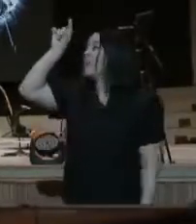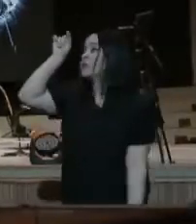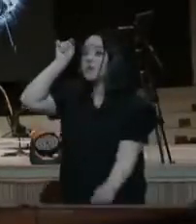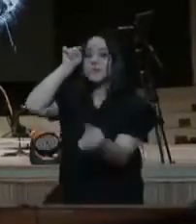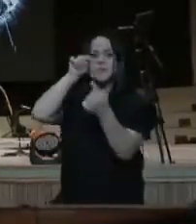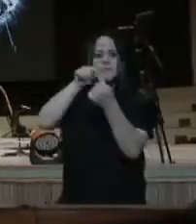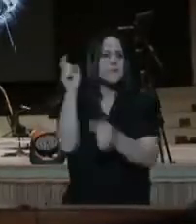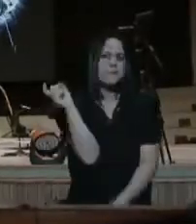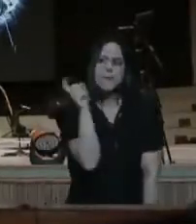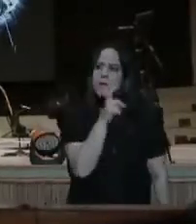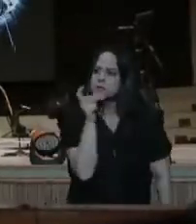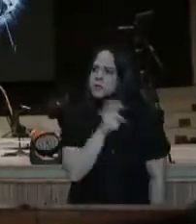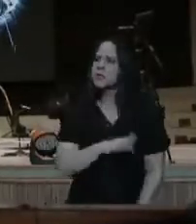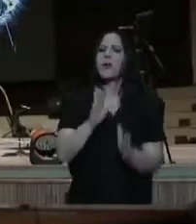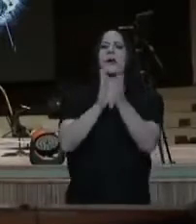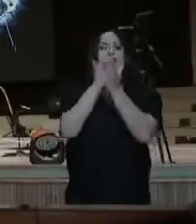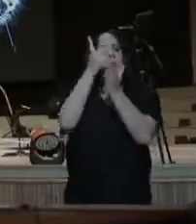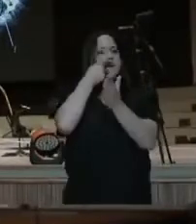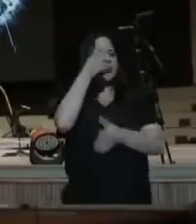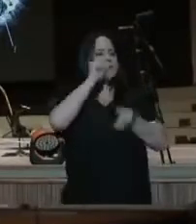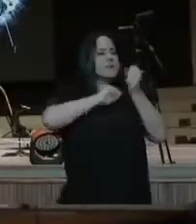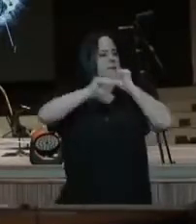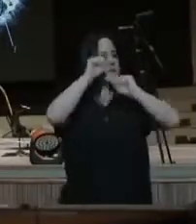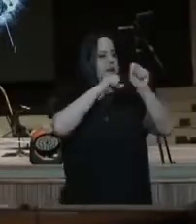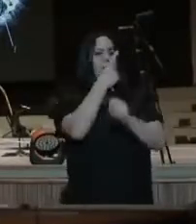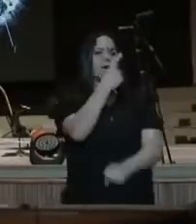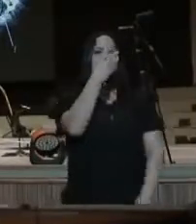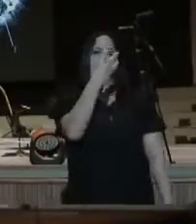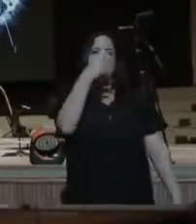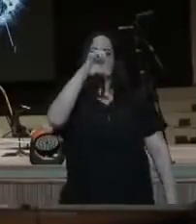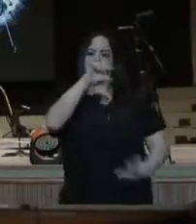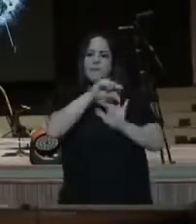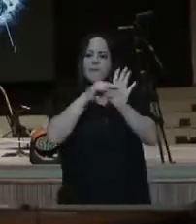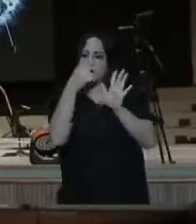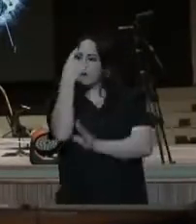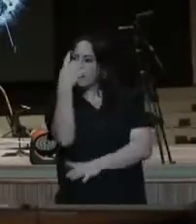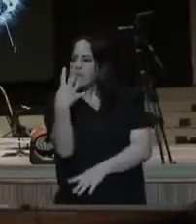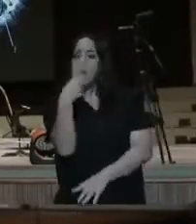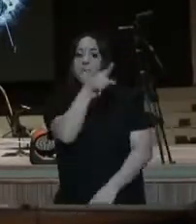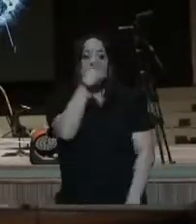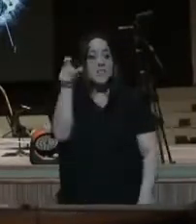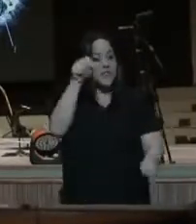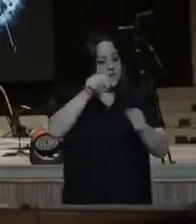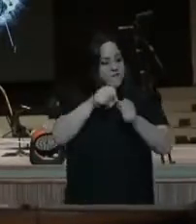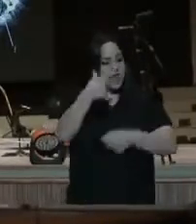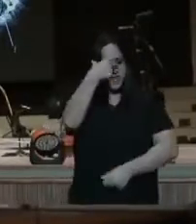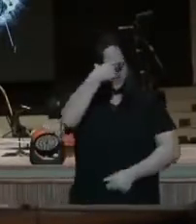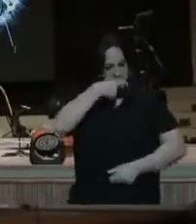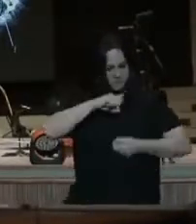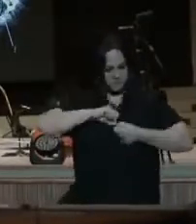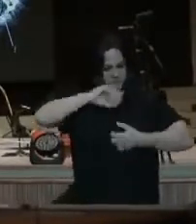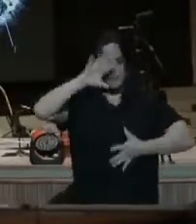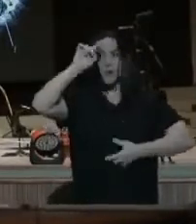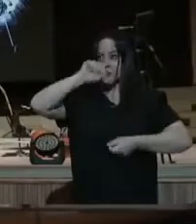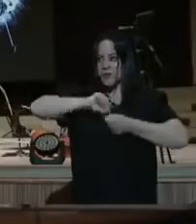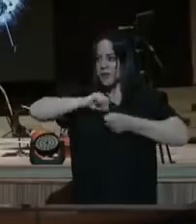deus em mentira a bíblia diz em salmos 139 14 que você foi feito de maneira maravilhosa